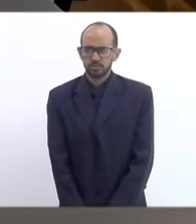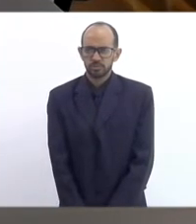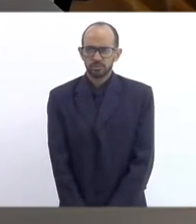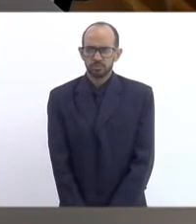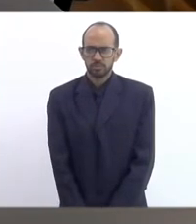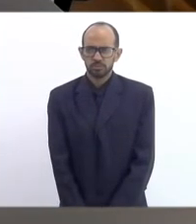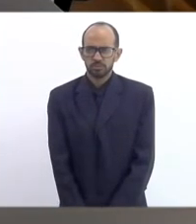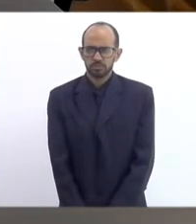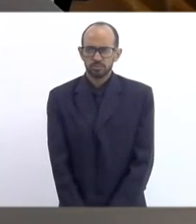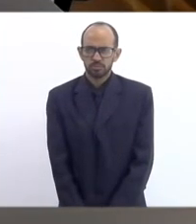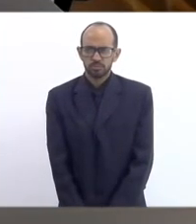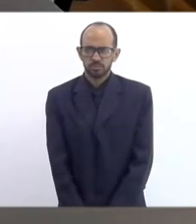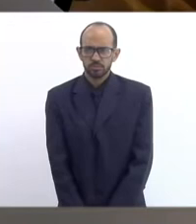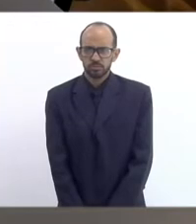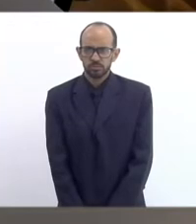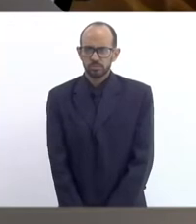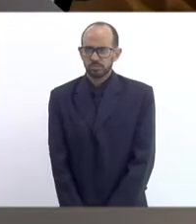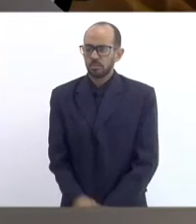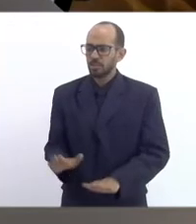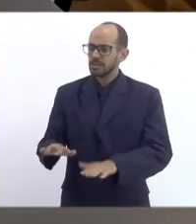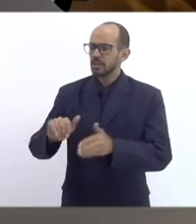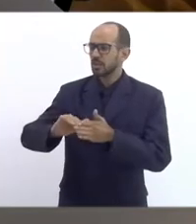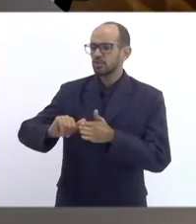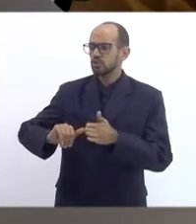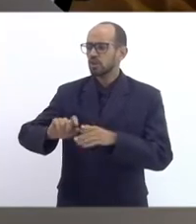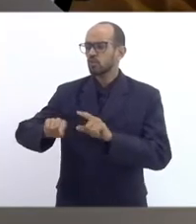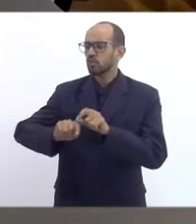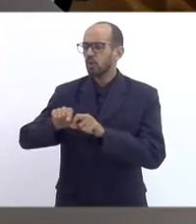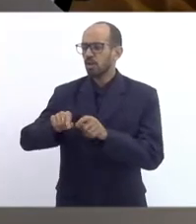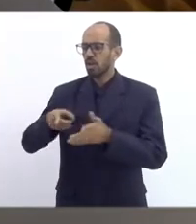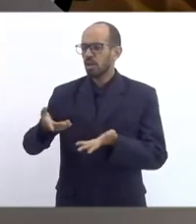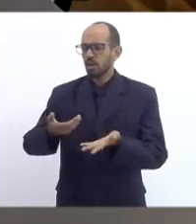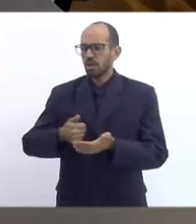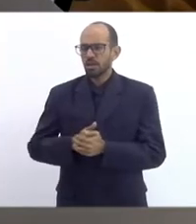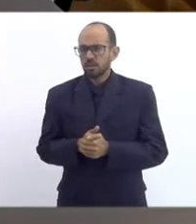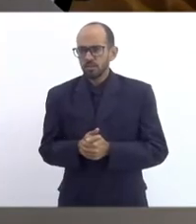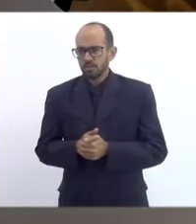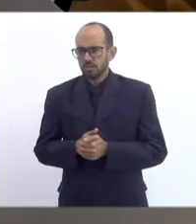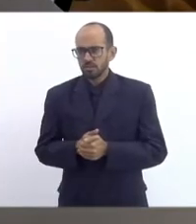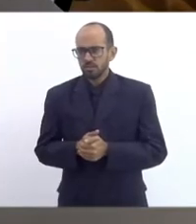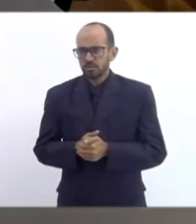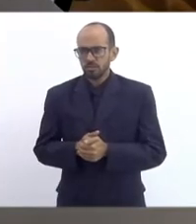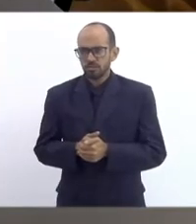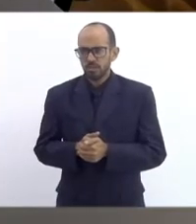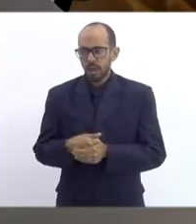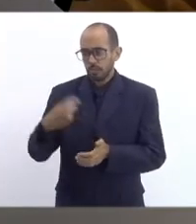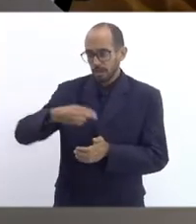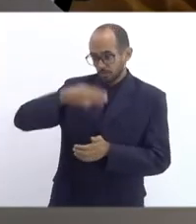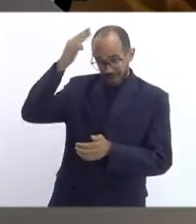Exatamente, está suprimindo isso. Mas lê o que ele está suprimindo. O Márcio Pacheco está com um olhar de perplexidade.